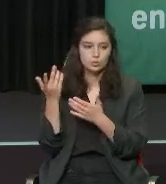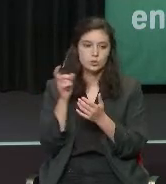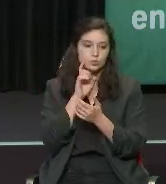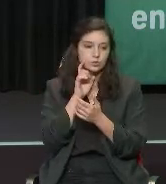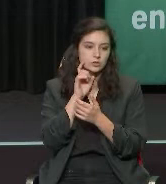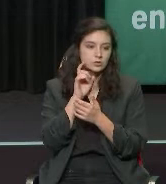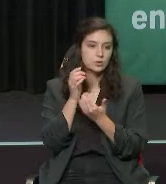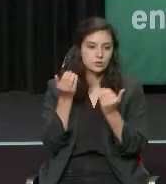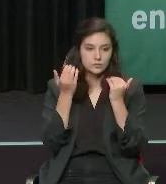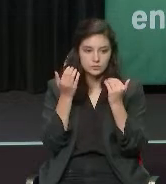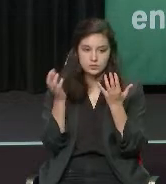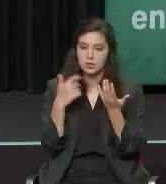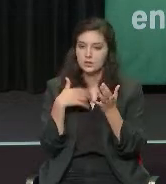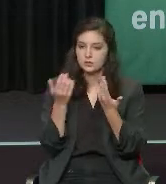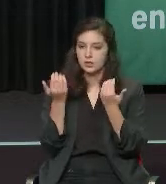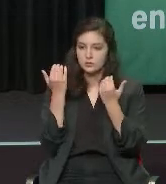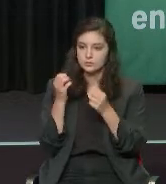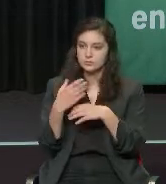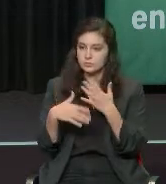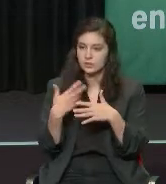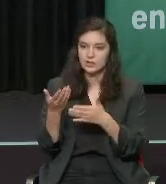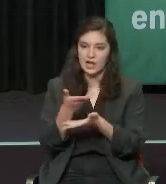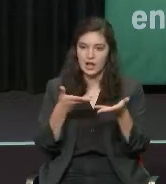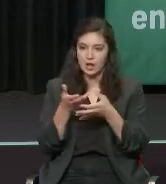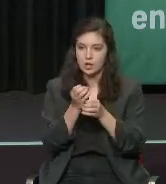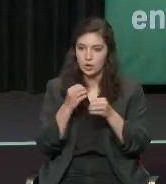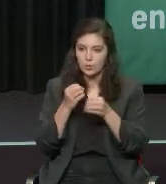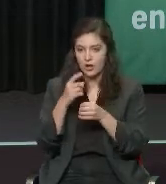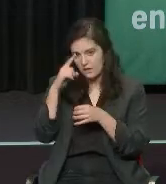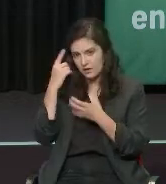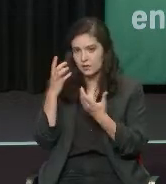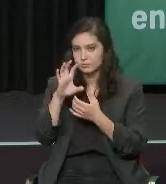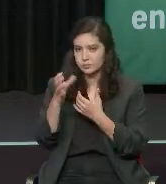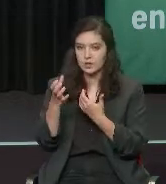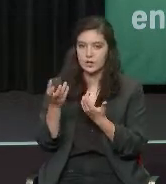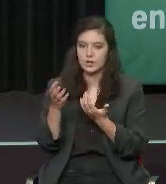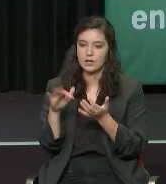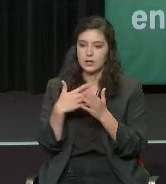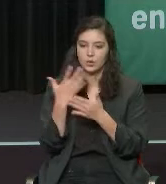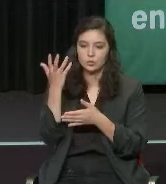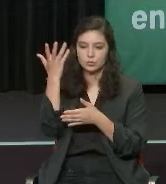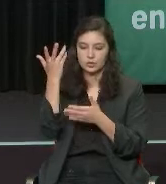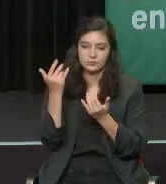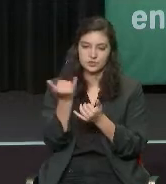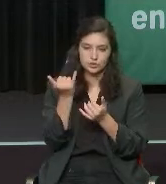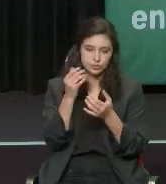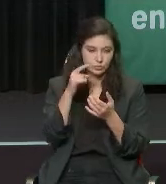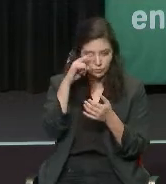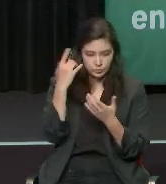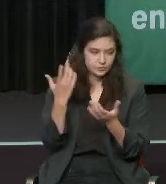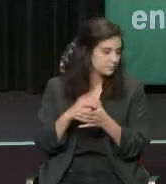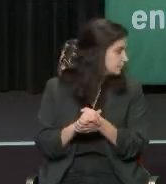dos metadados, ninguém coopera, é tudo uma grande dificuldade do país. Tem uma cultura muito institucional, muito